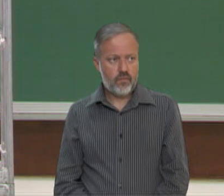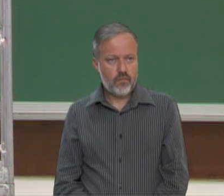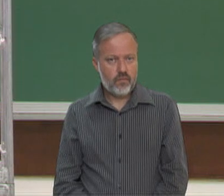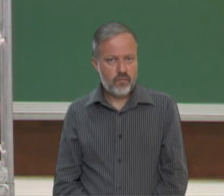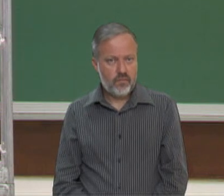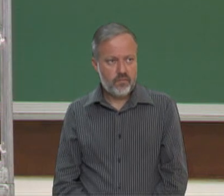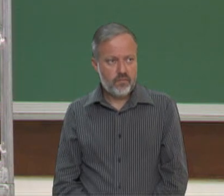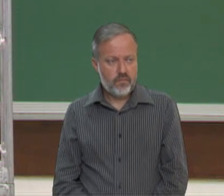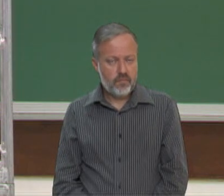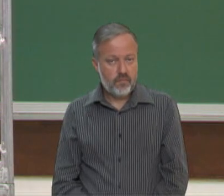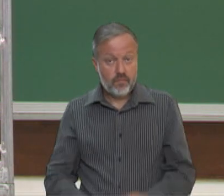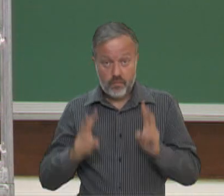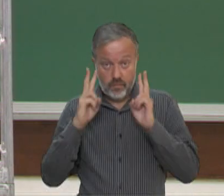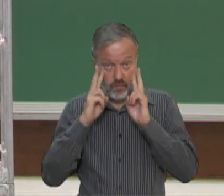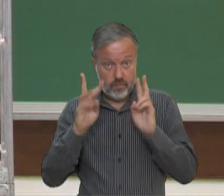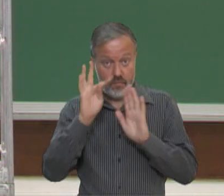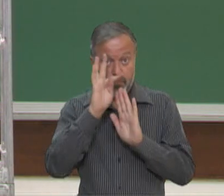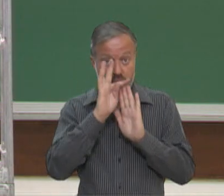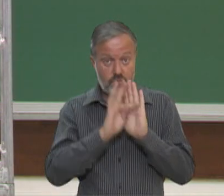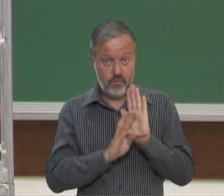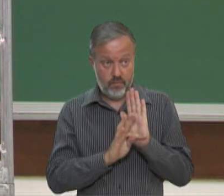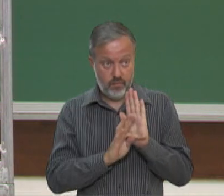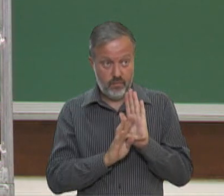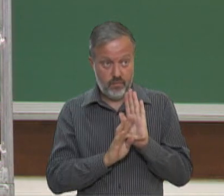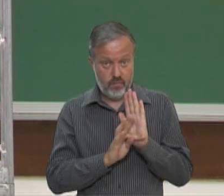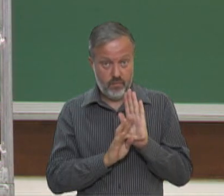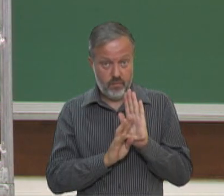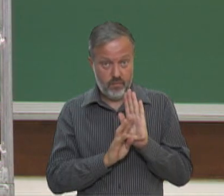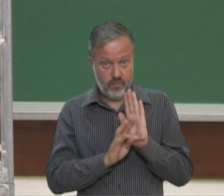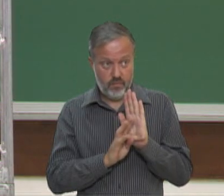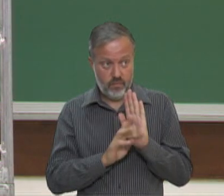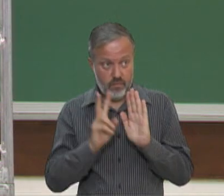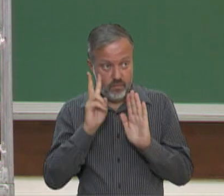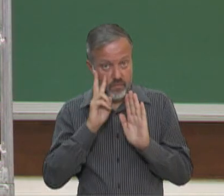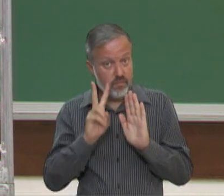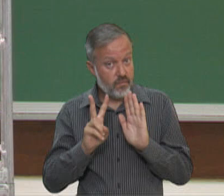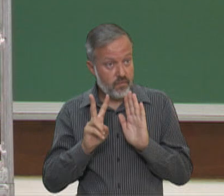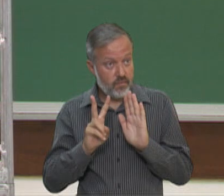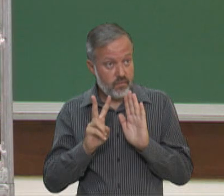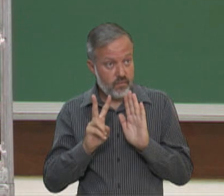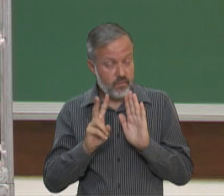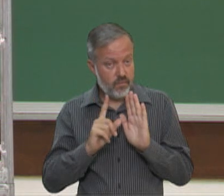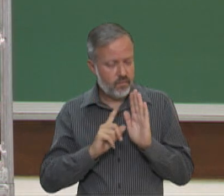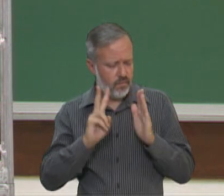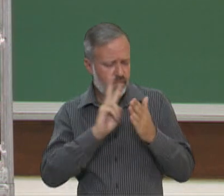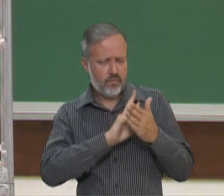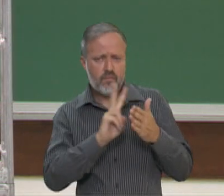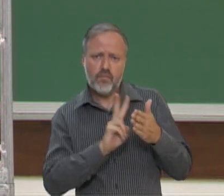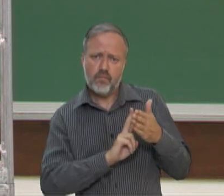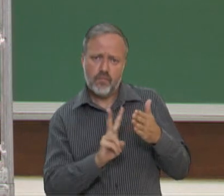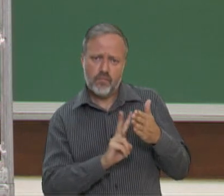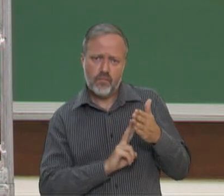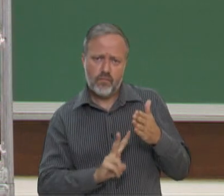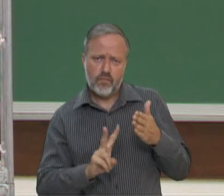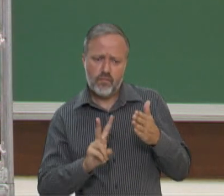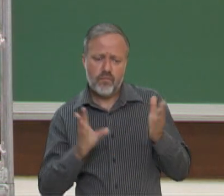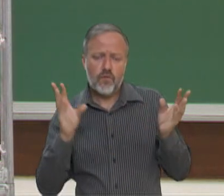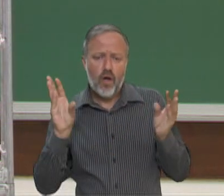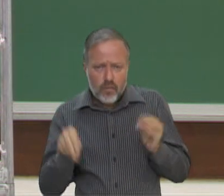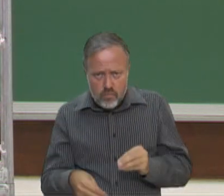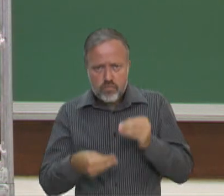Aqui, o texto que a gente viu estruturado anteriormente, agora a gente vai analisar com as suas